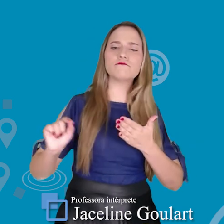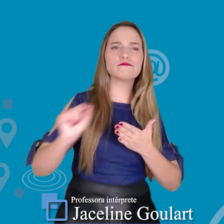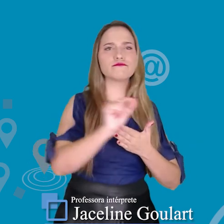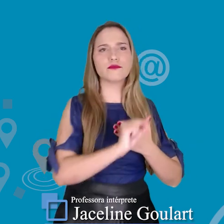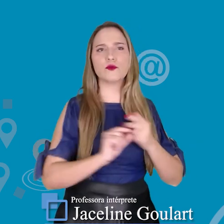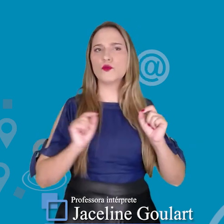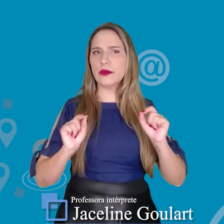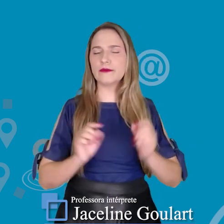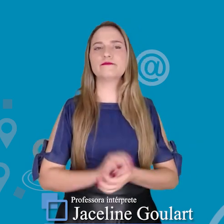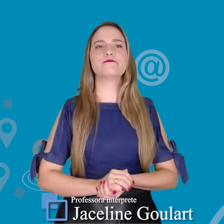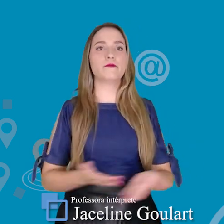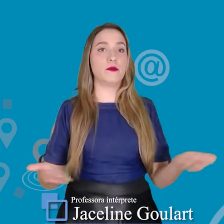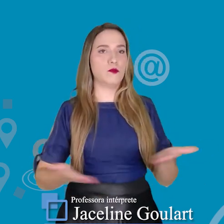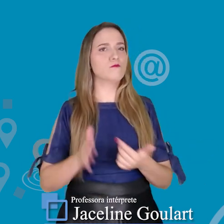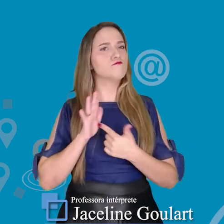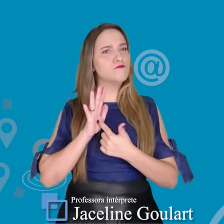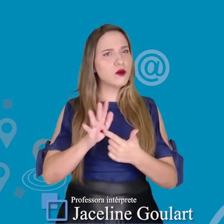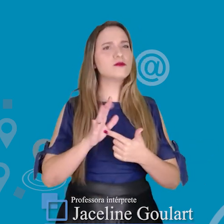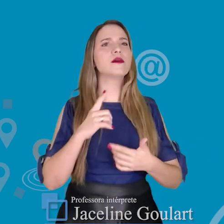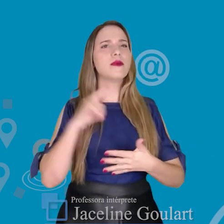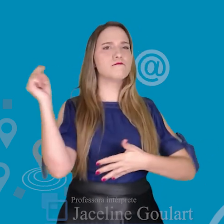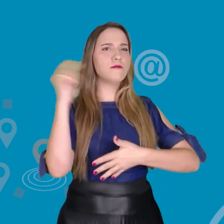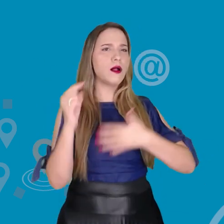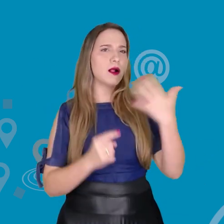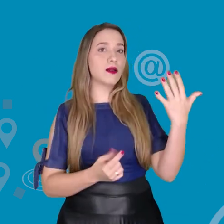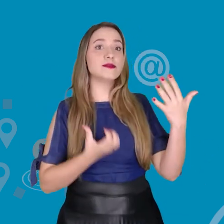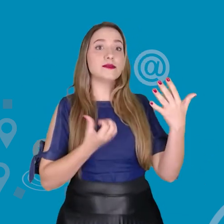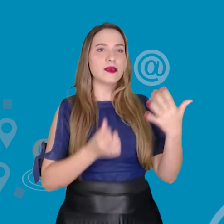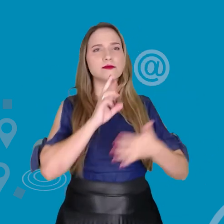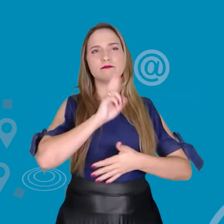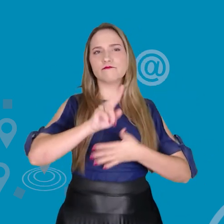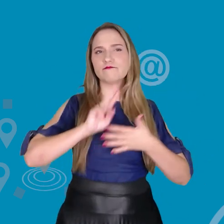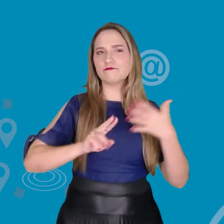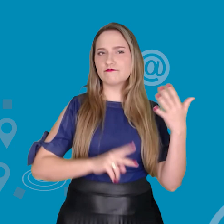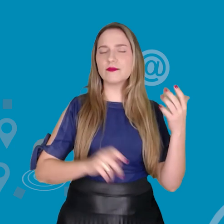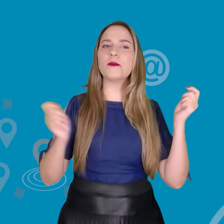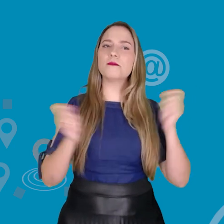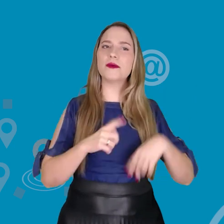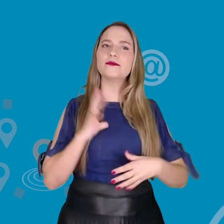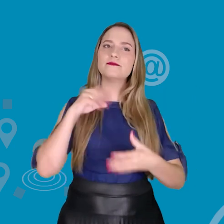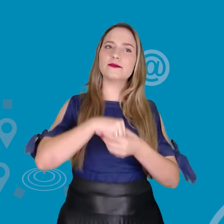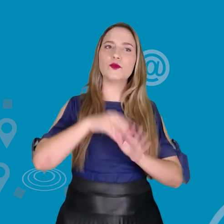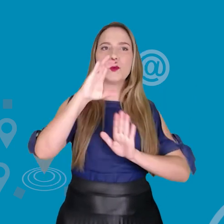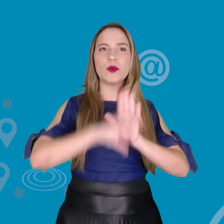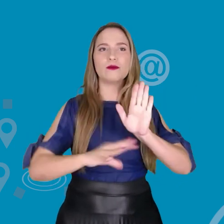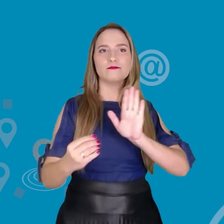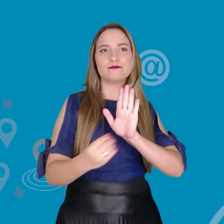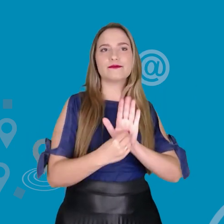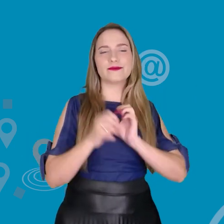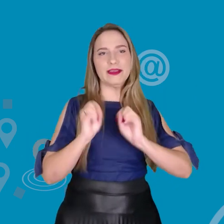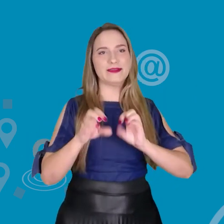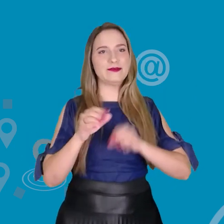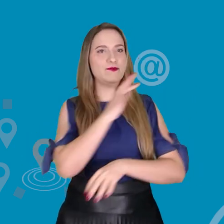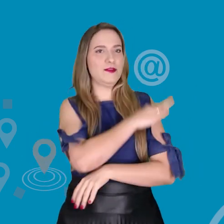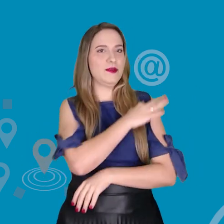Agora, abordando cada uma das 6 práticas corporais que formam o currículo do ensino fundamental,